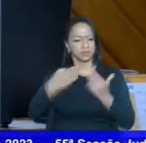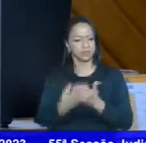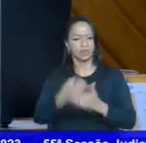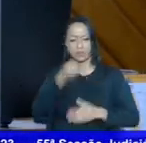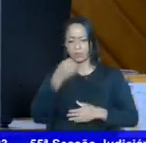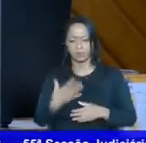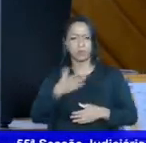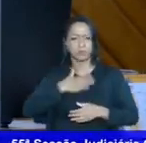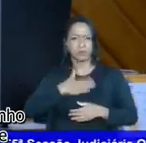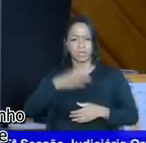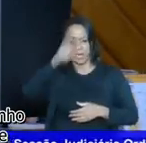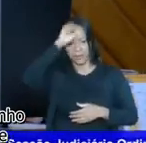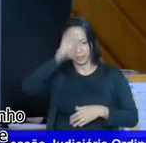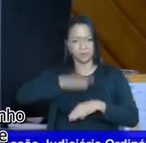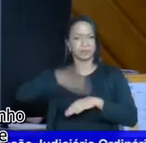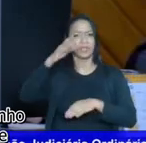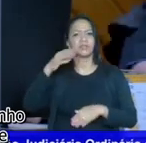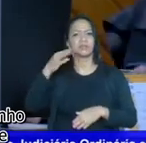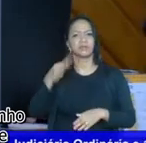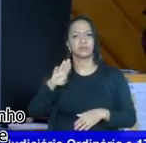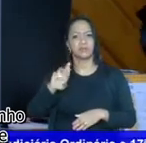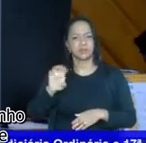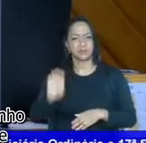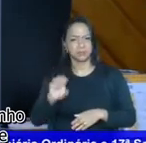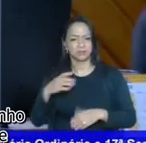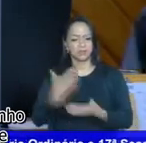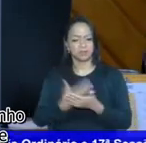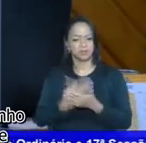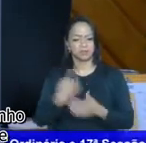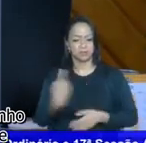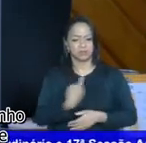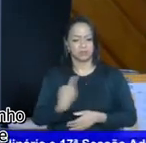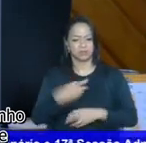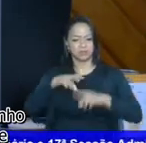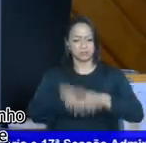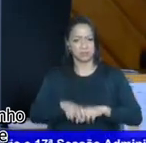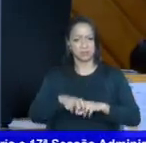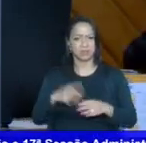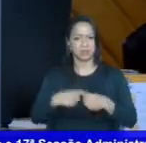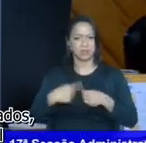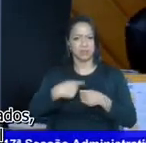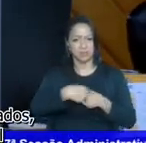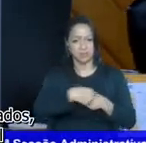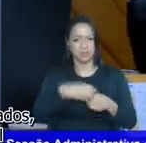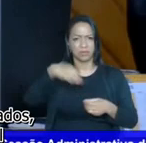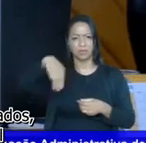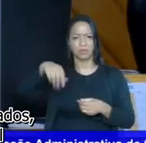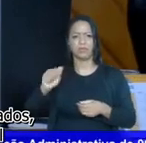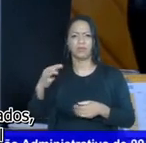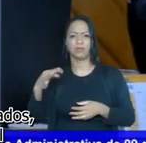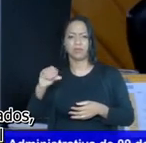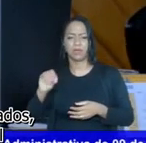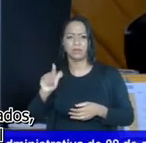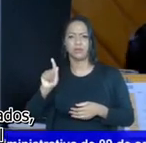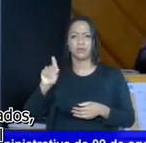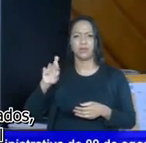grande para mim. Aprendi muito mais no TRE do que estudando sozinho, numa cadeira no interior do Mato Grosso, porque eu não fazia cursinho, onde